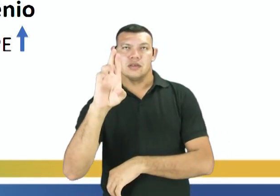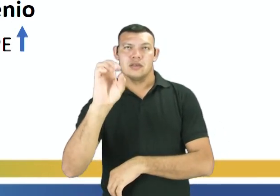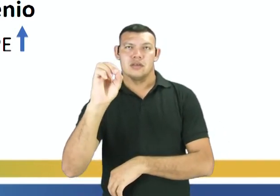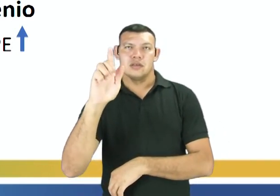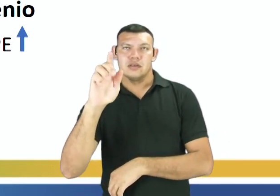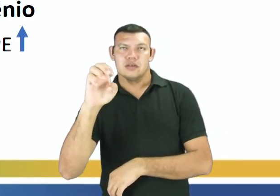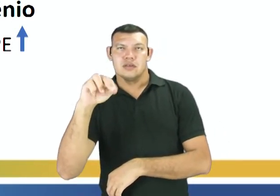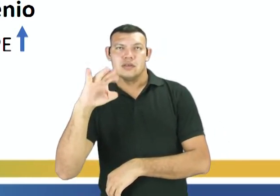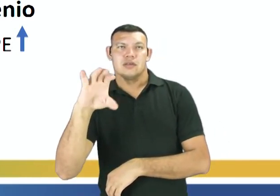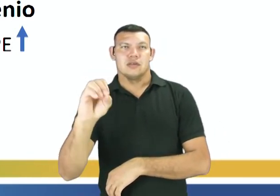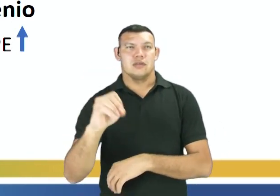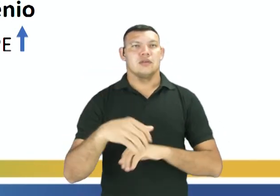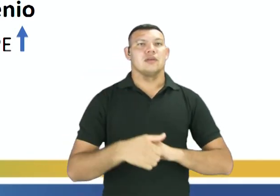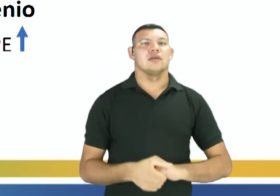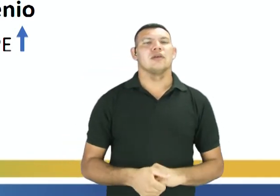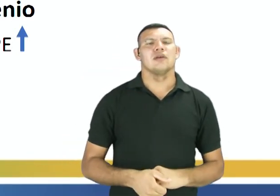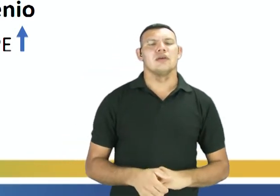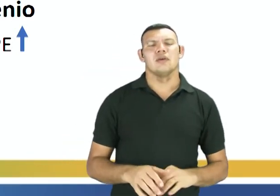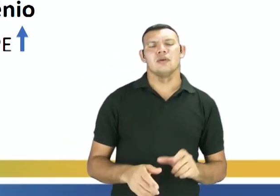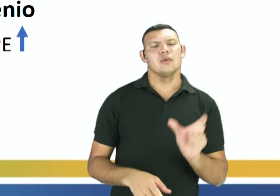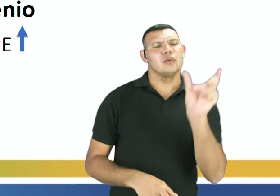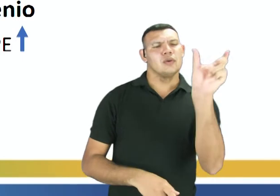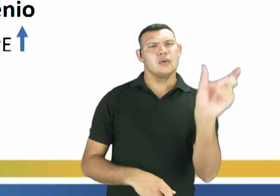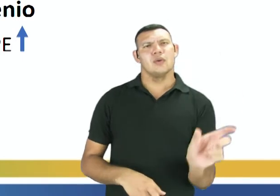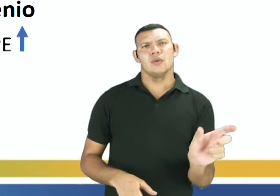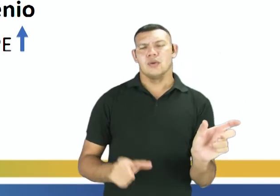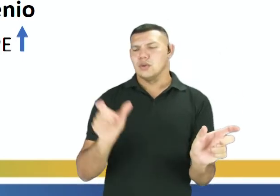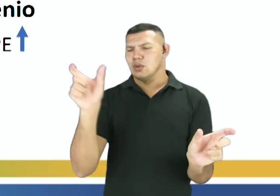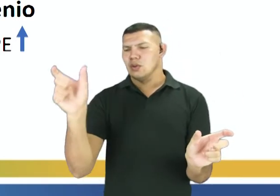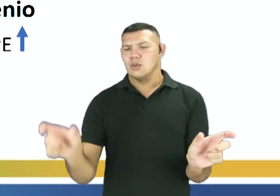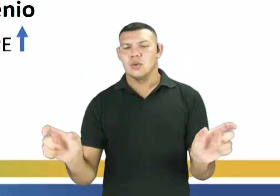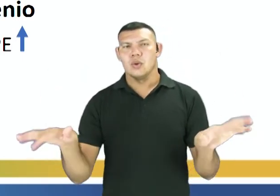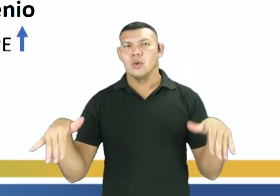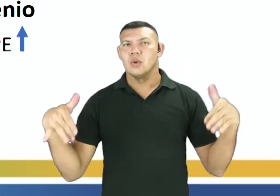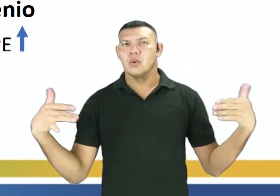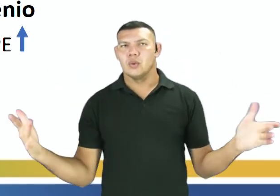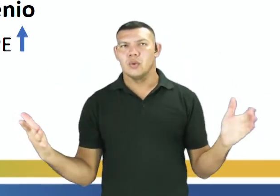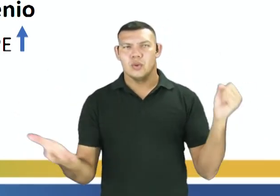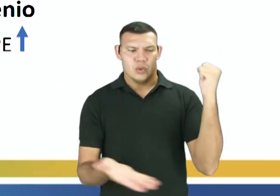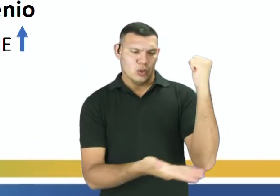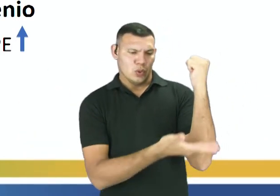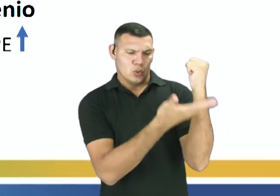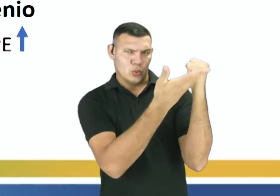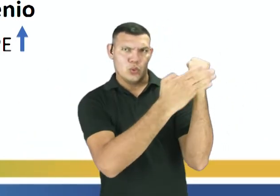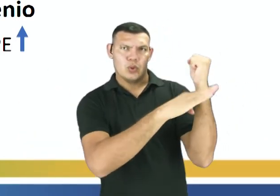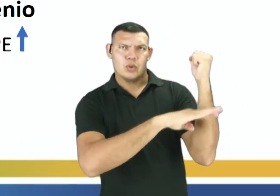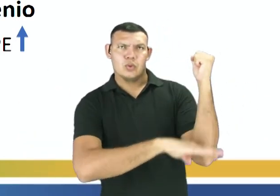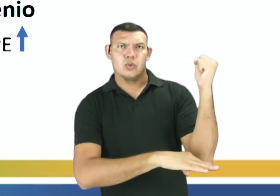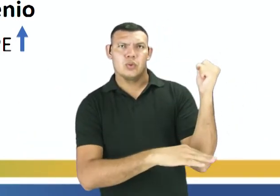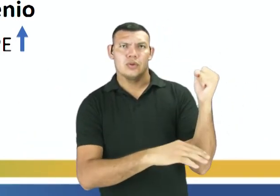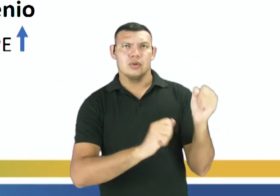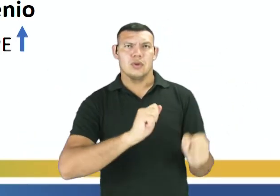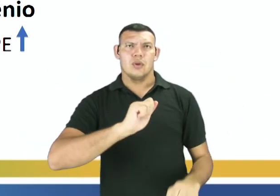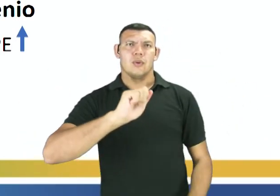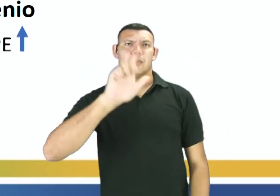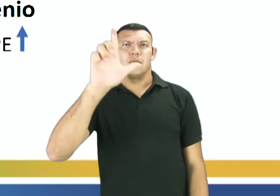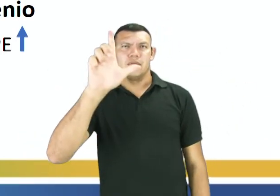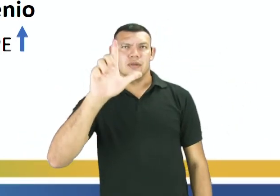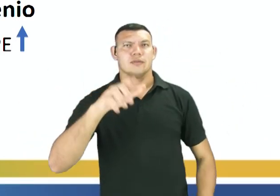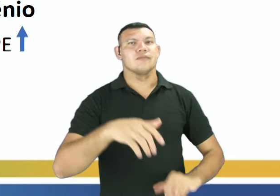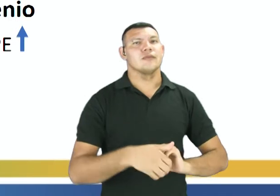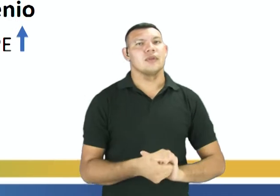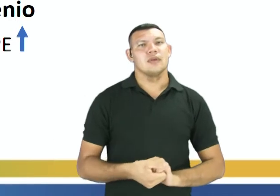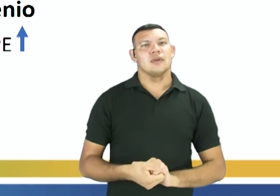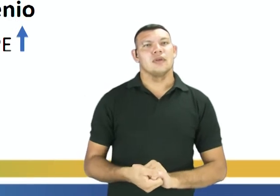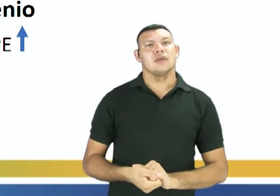Qual dessas elas vão ter o ponto de fusão maior? Bem, a regra geral é, quanto maior a quantidade